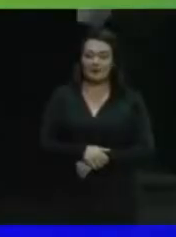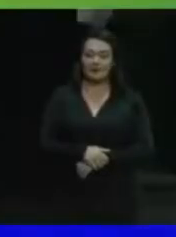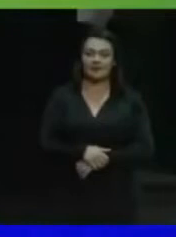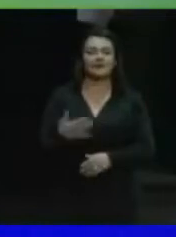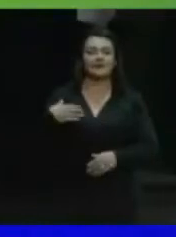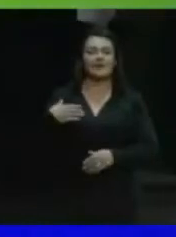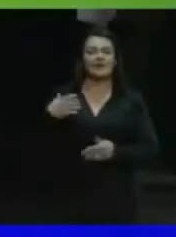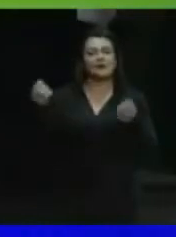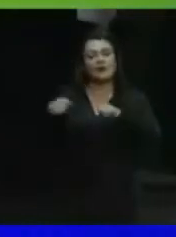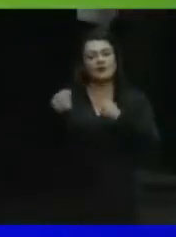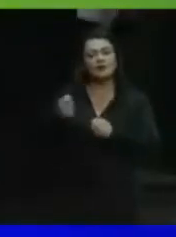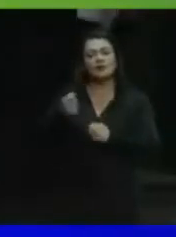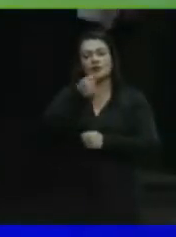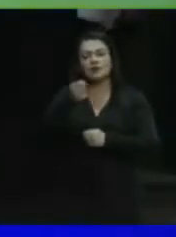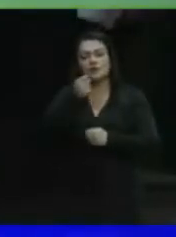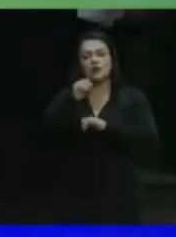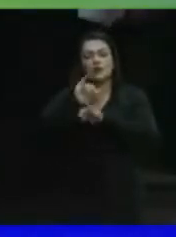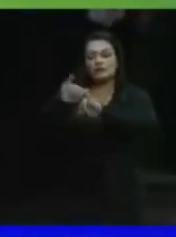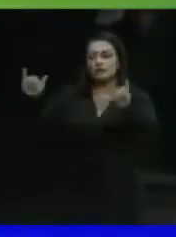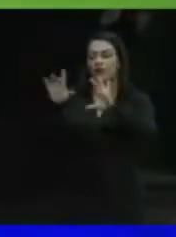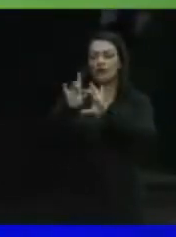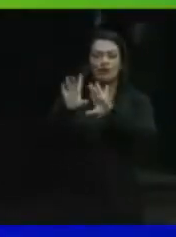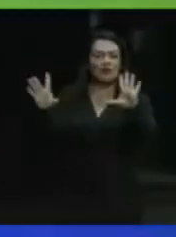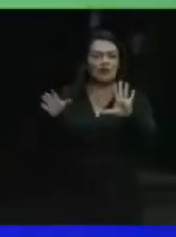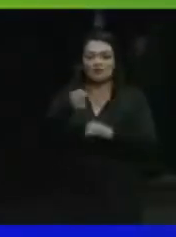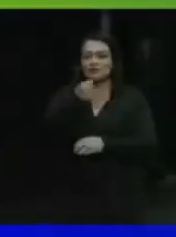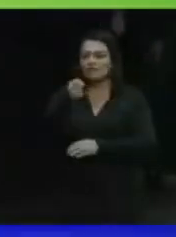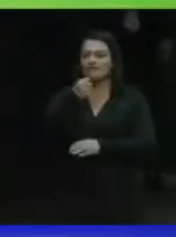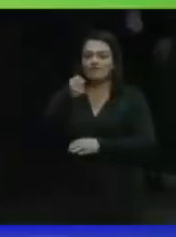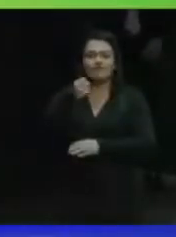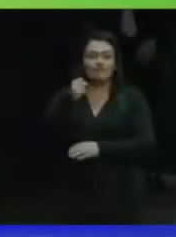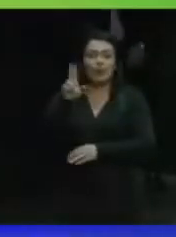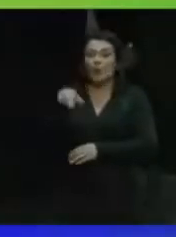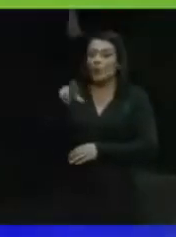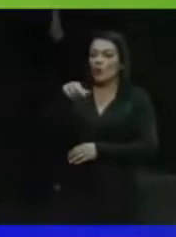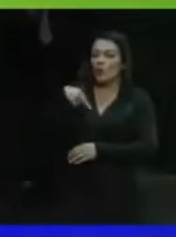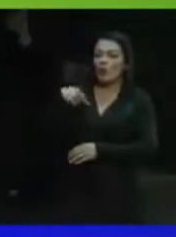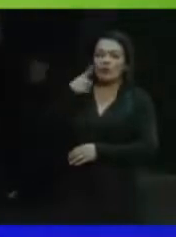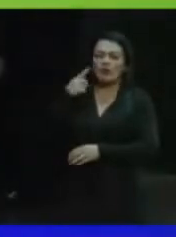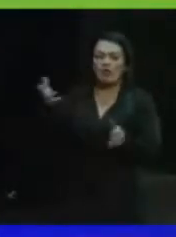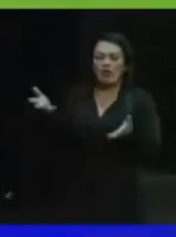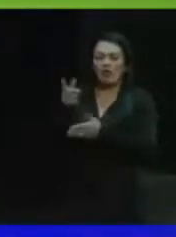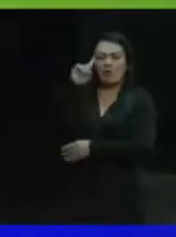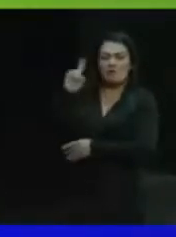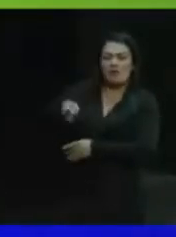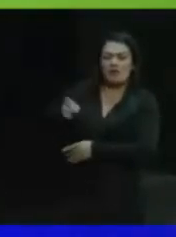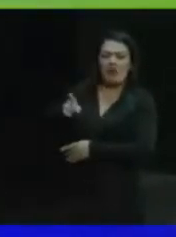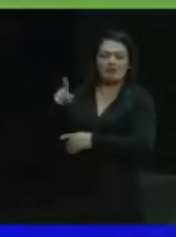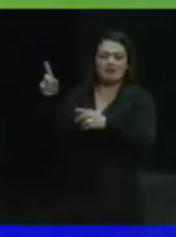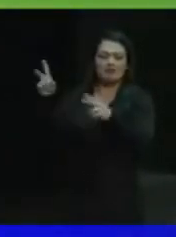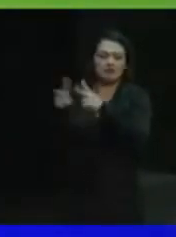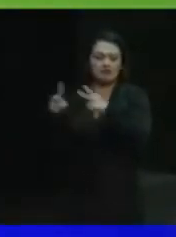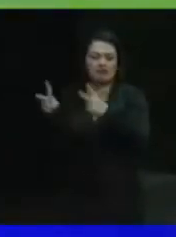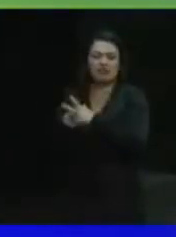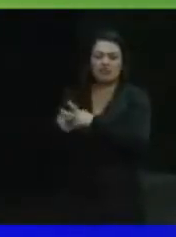A liberdade de imprensa deve ser ampla. Jamais iremos estimular agressões. Jamais